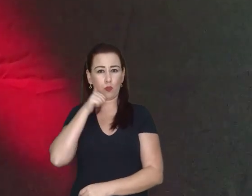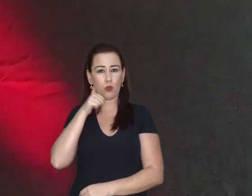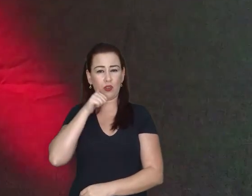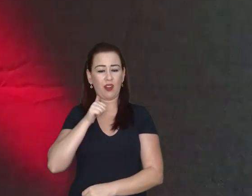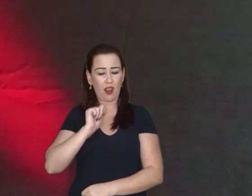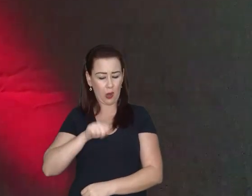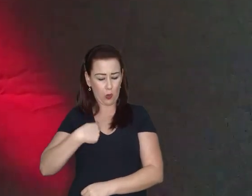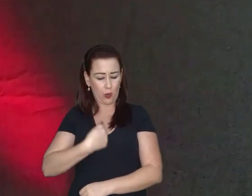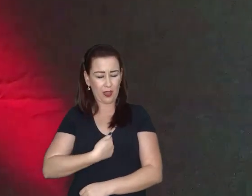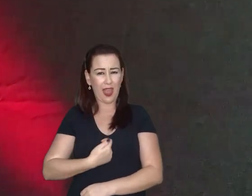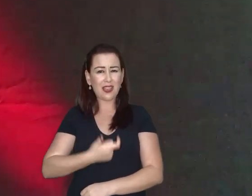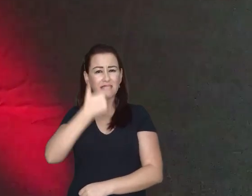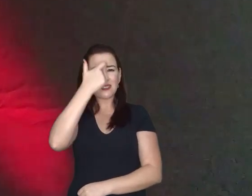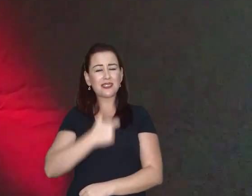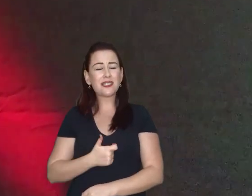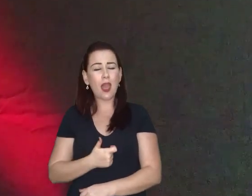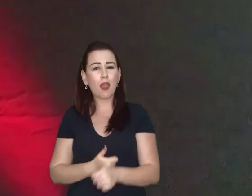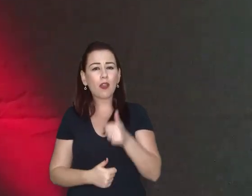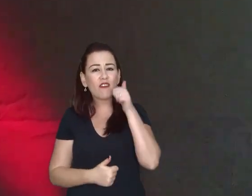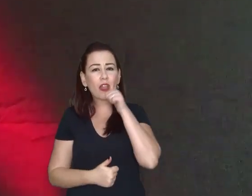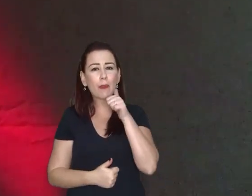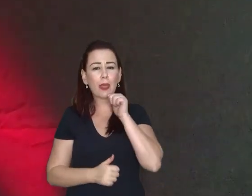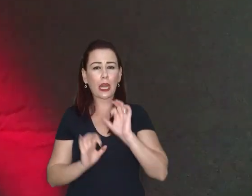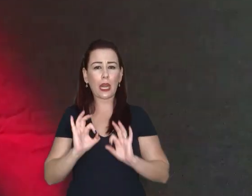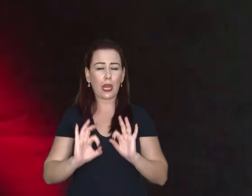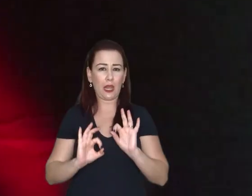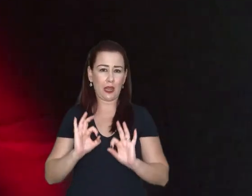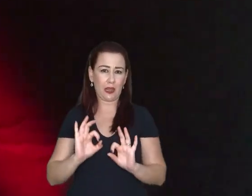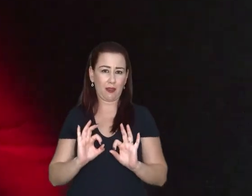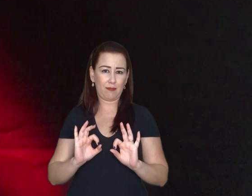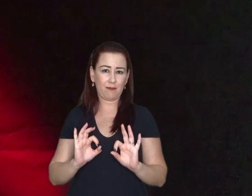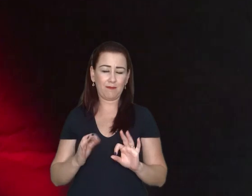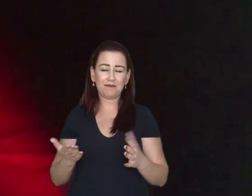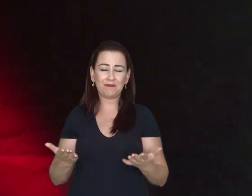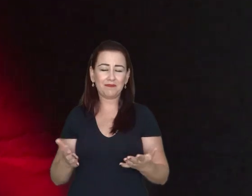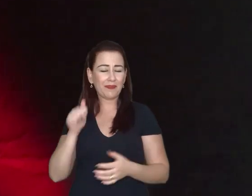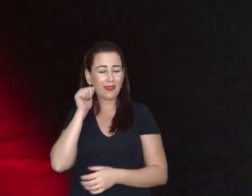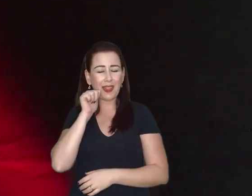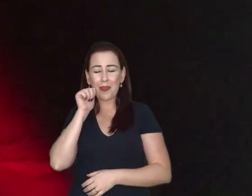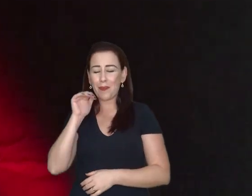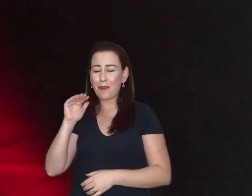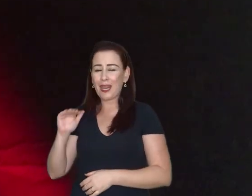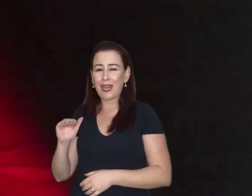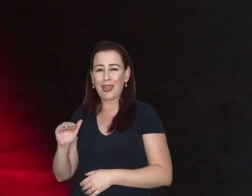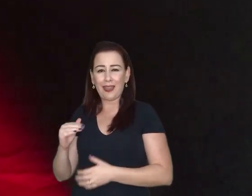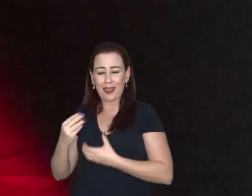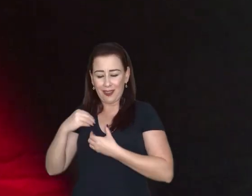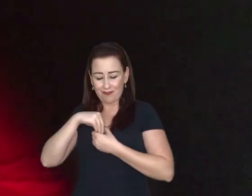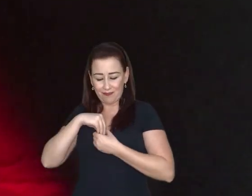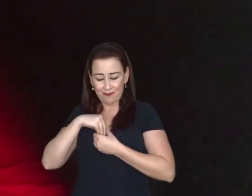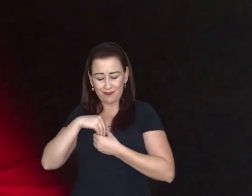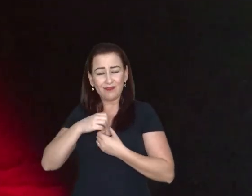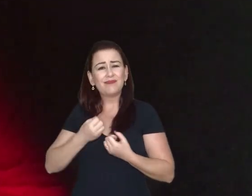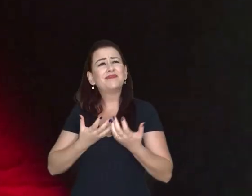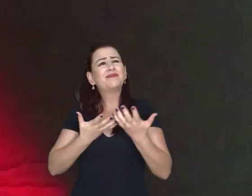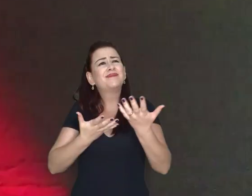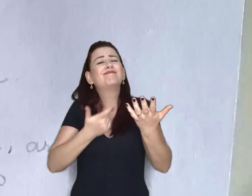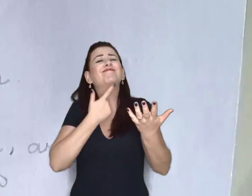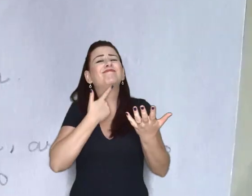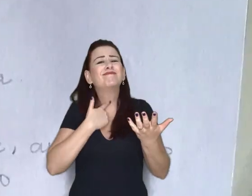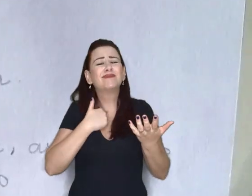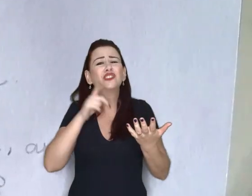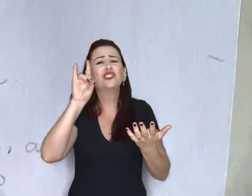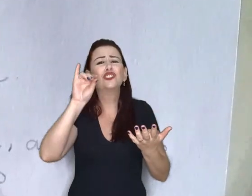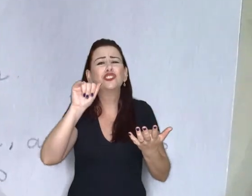menina. Ah, nos ilumina, nos diz quando é que essa luta